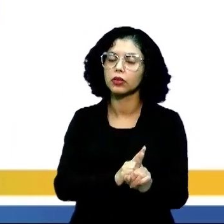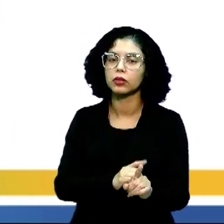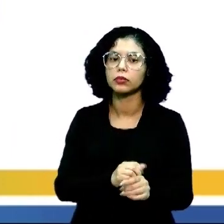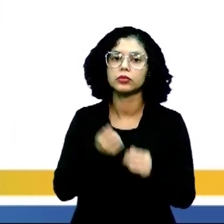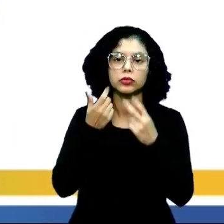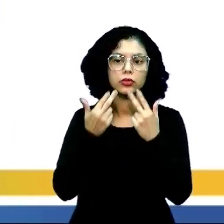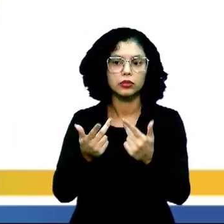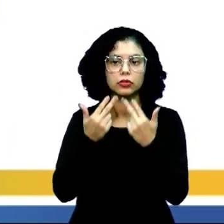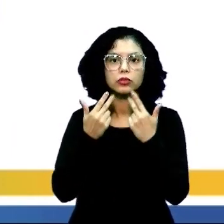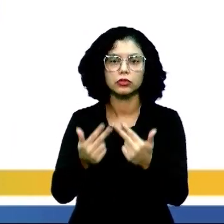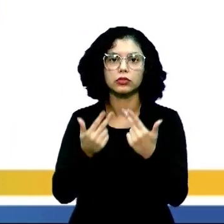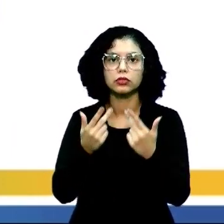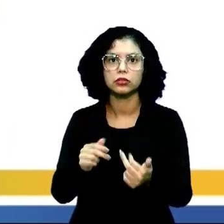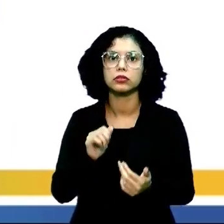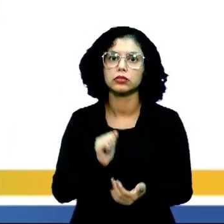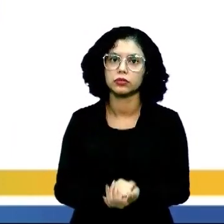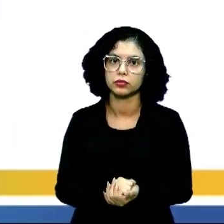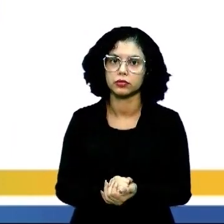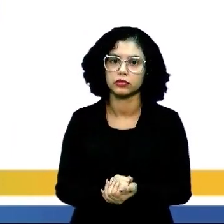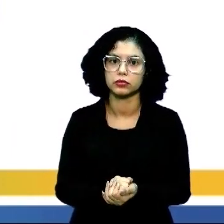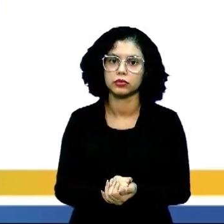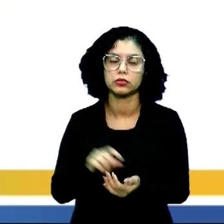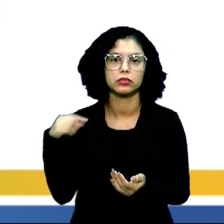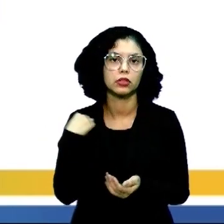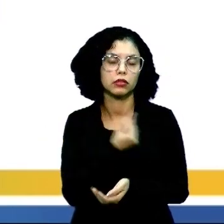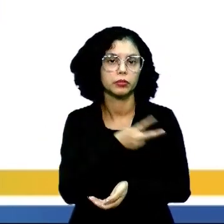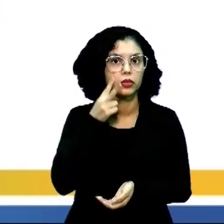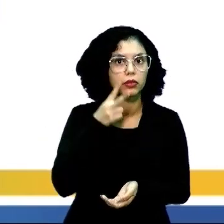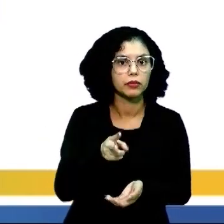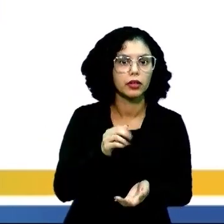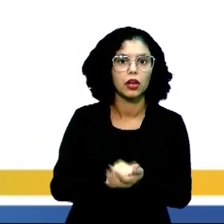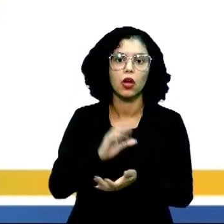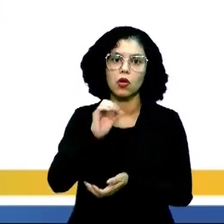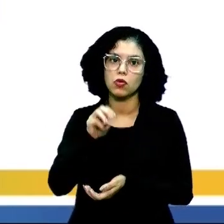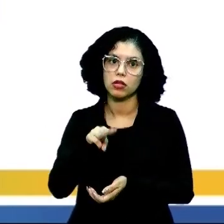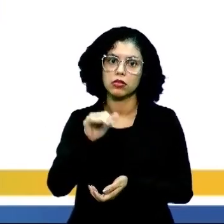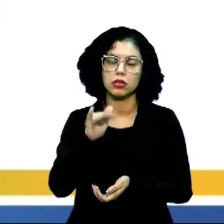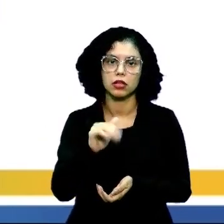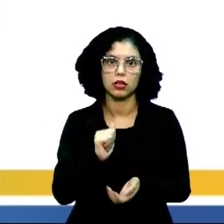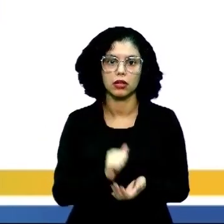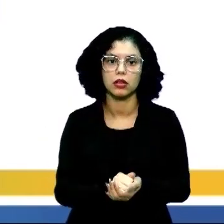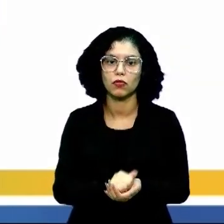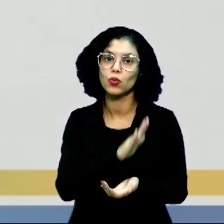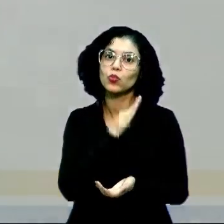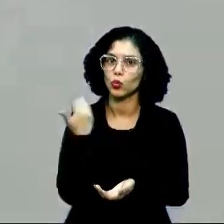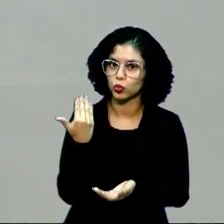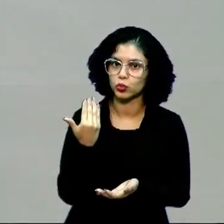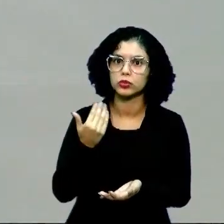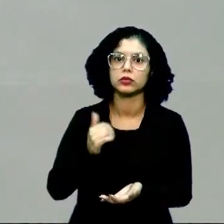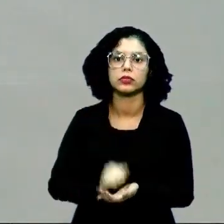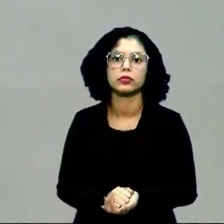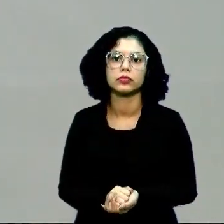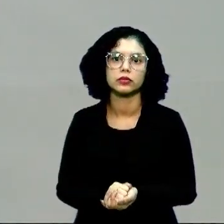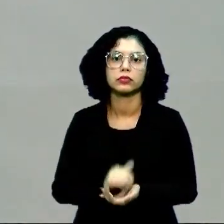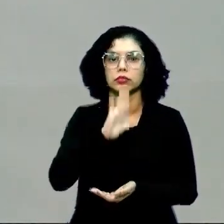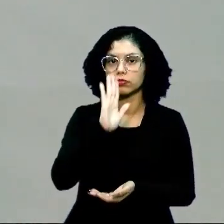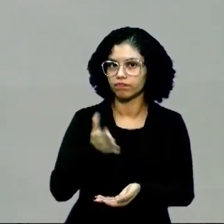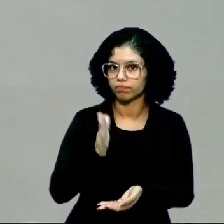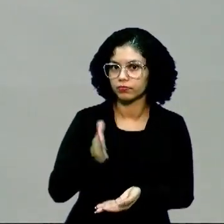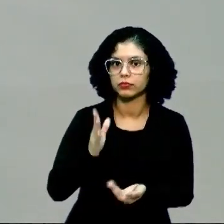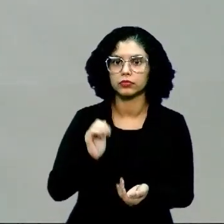notícias atuais, a gente vai ver, por exemplo, que o Osama Bin Laden foi morto